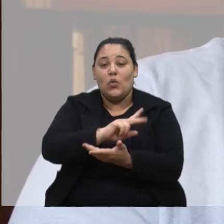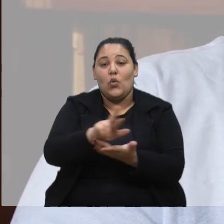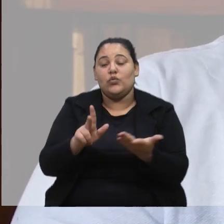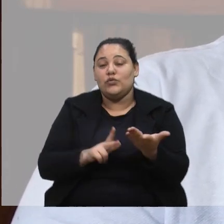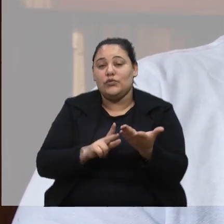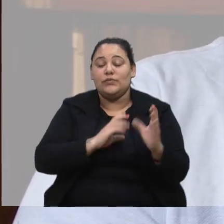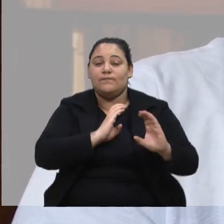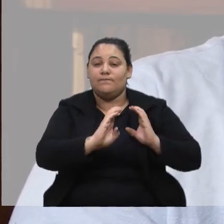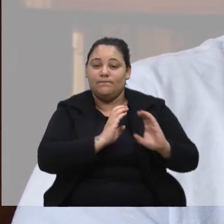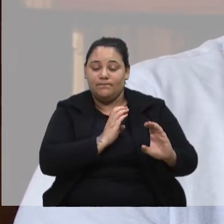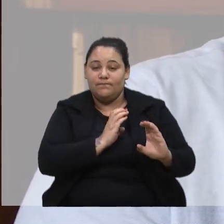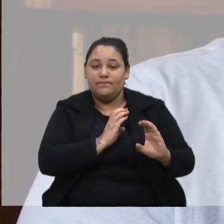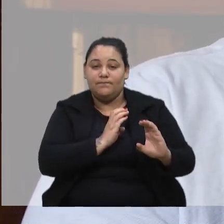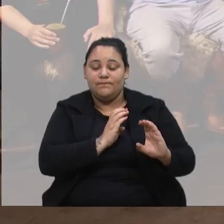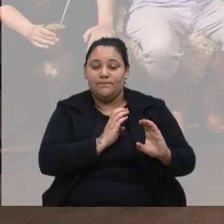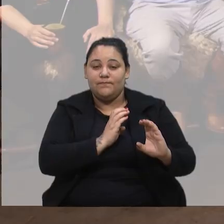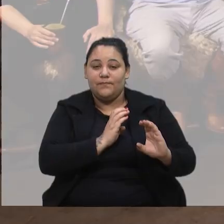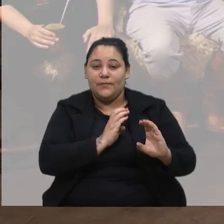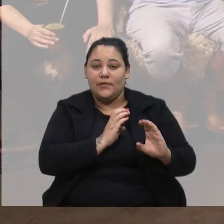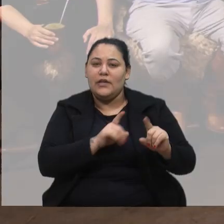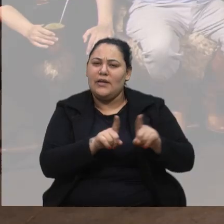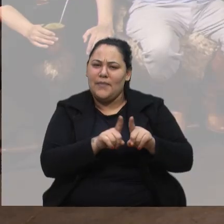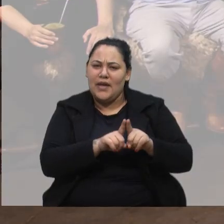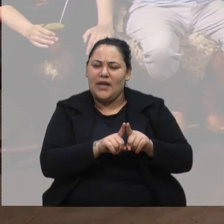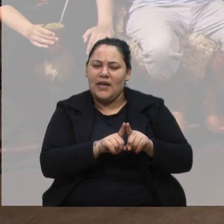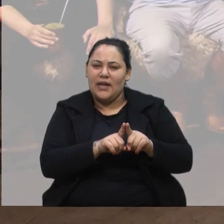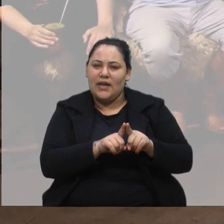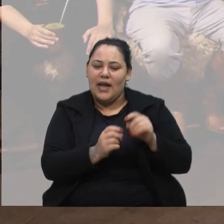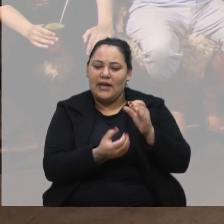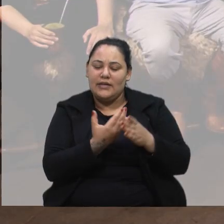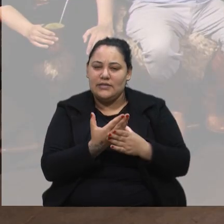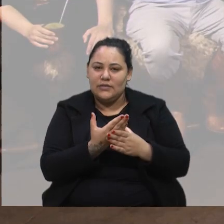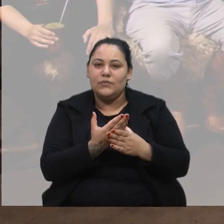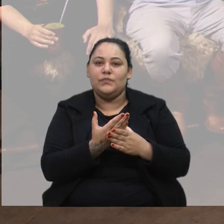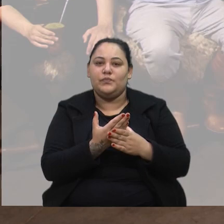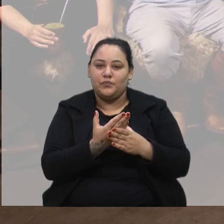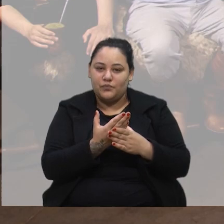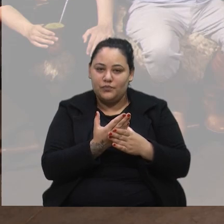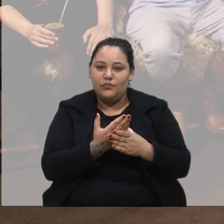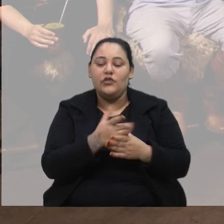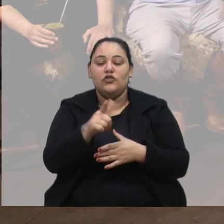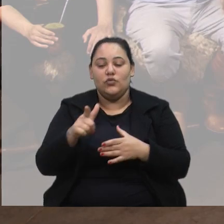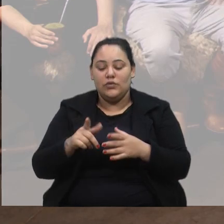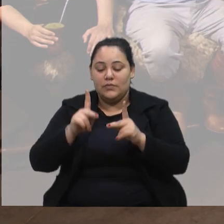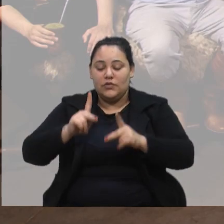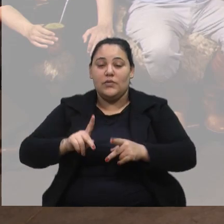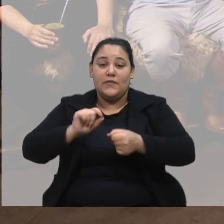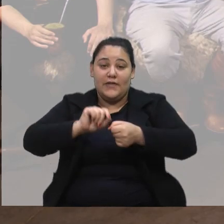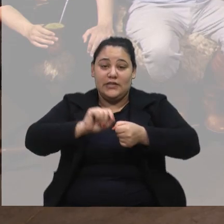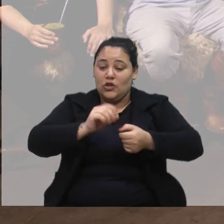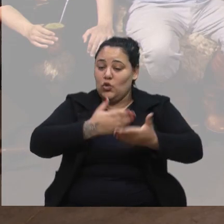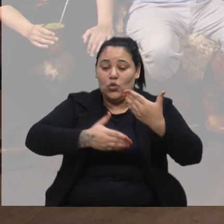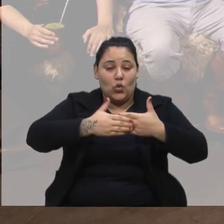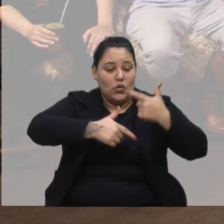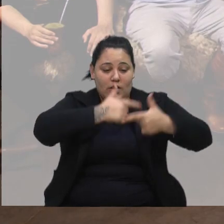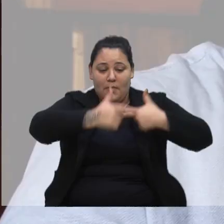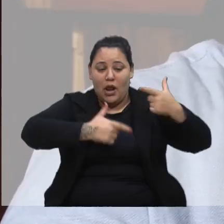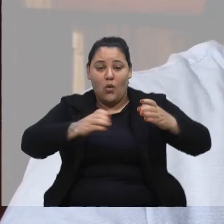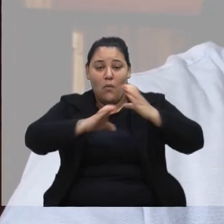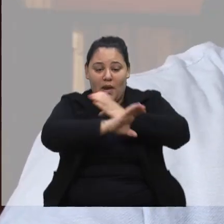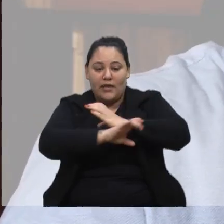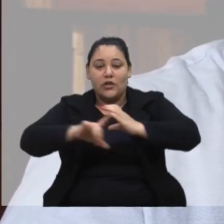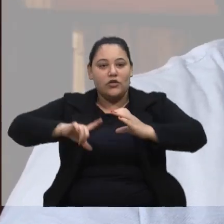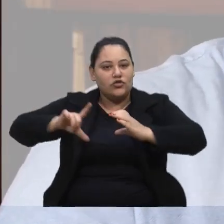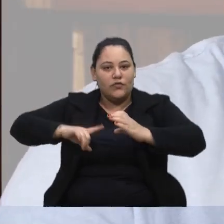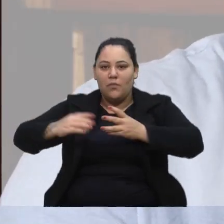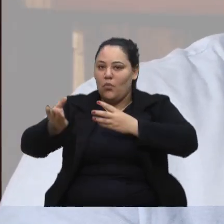e produção e também uma participação do Luciano Maia, e no qual, assim, me abriu muitas